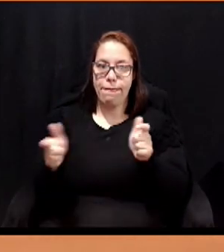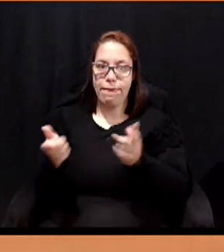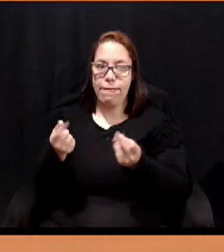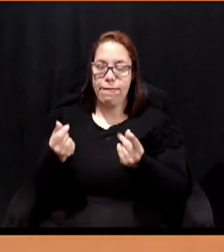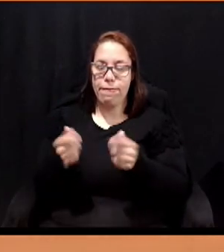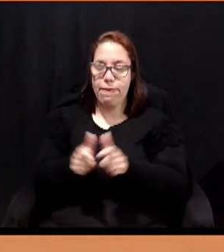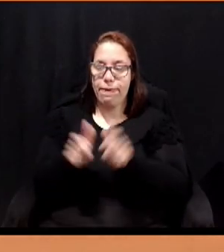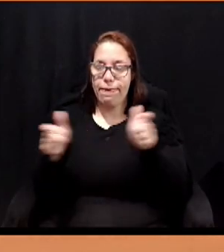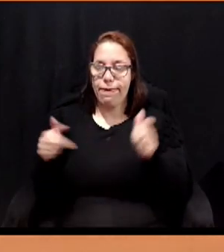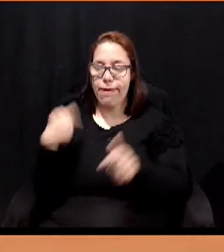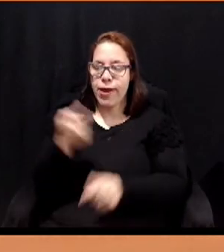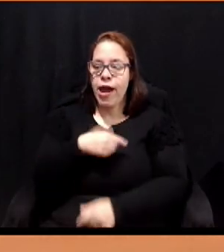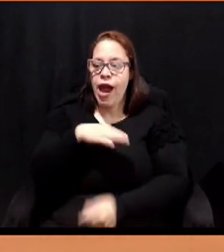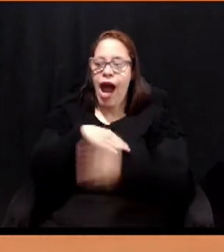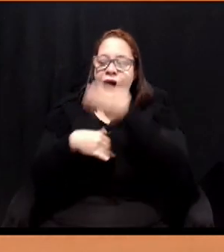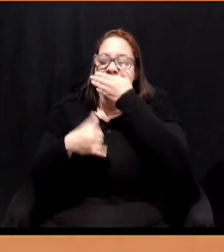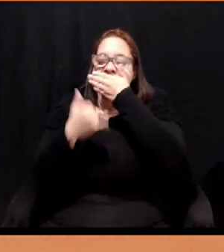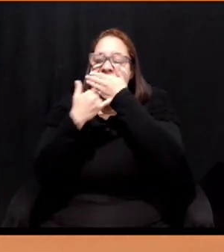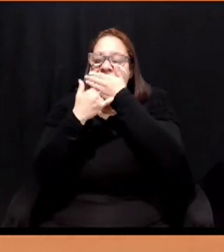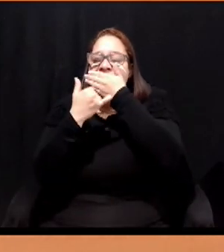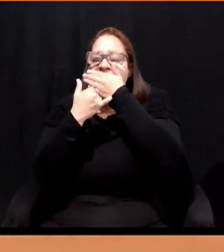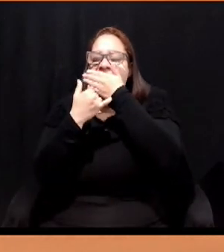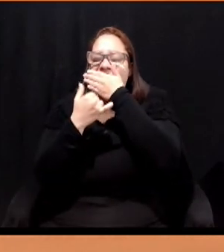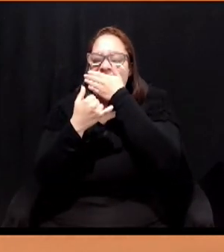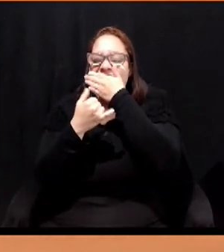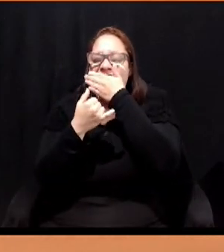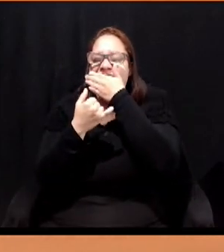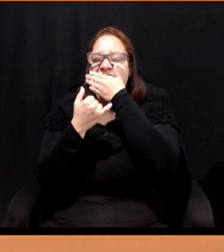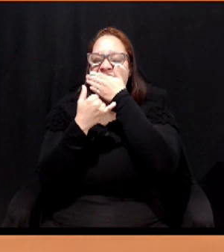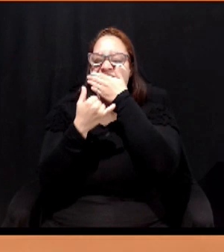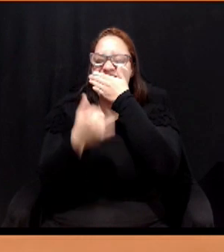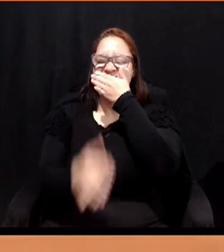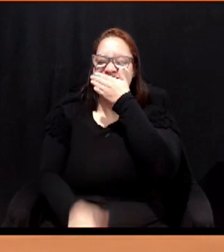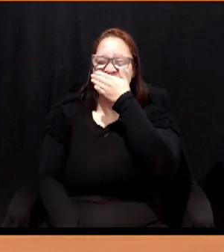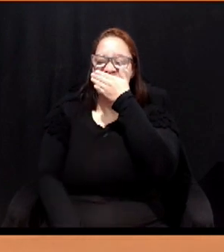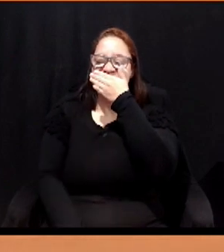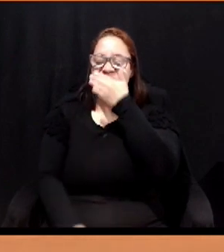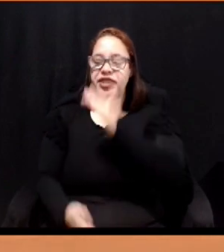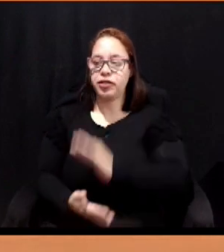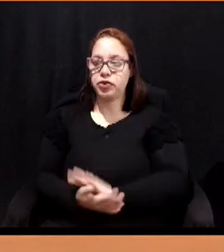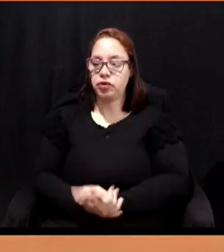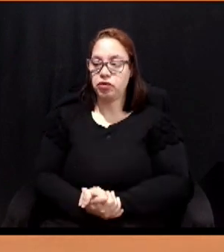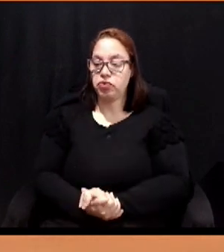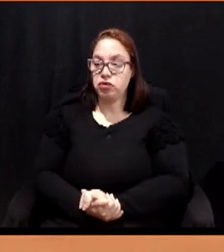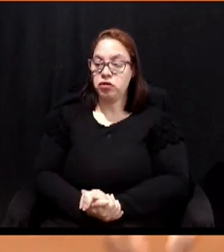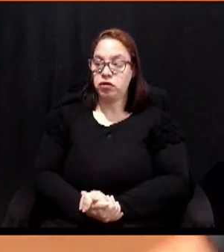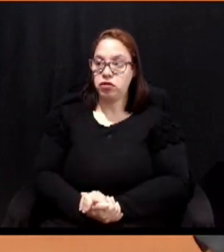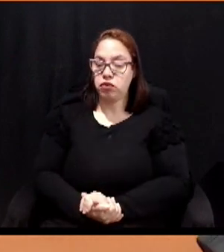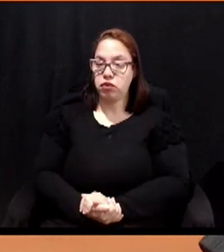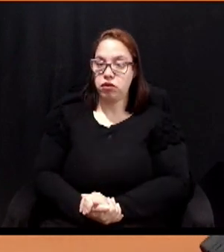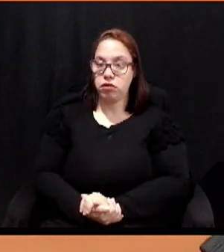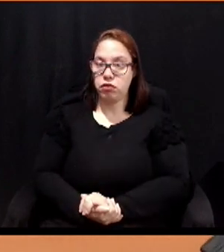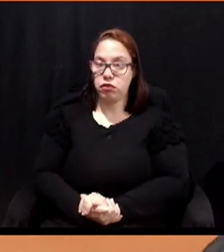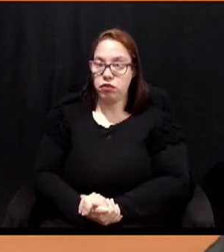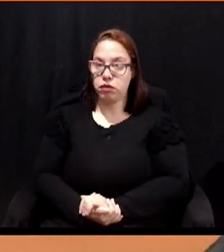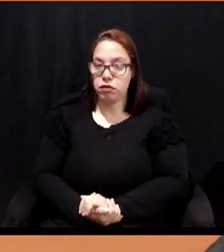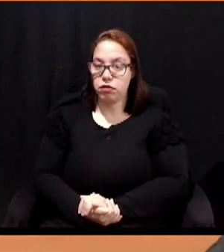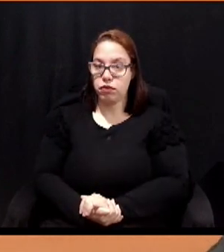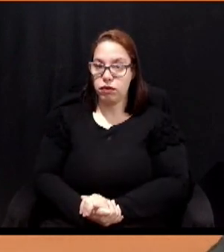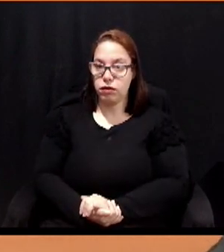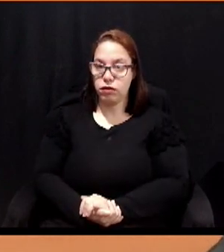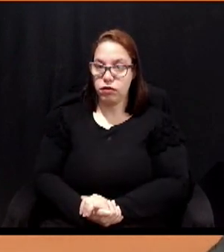nossa cidade. Então, deixar para o Luiz comentar as outras iniciativas e também sobre